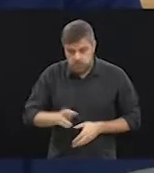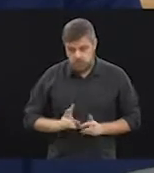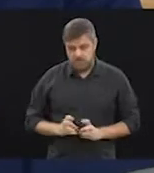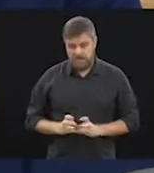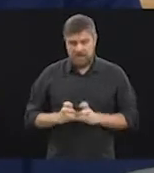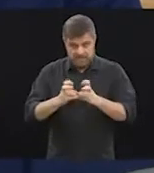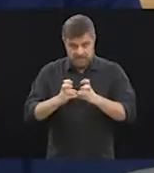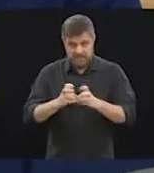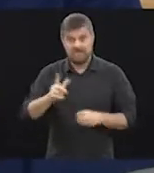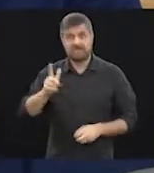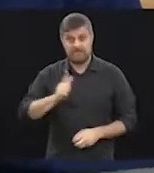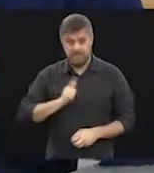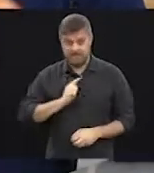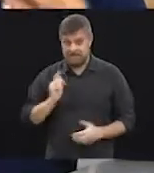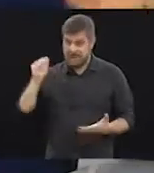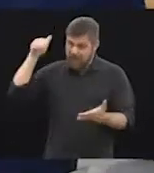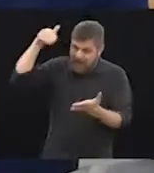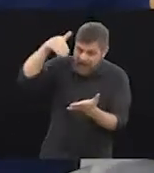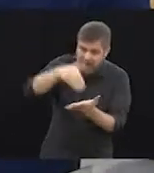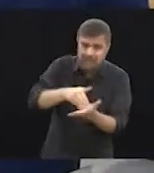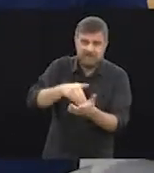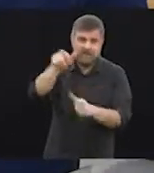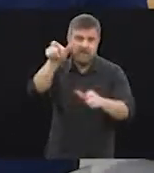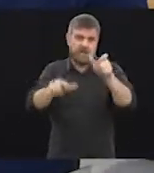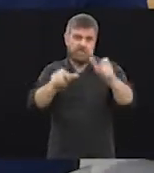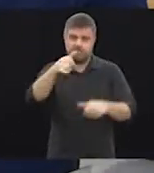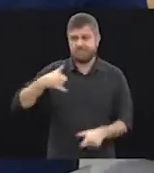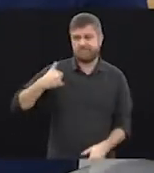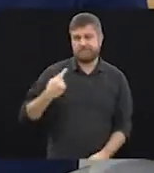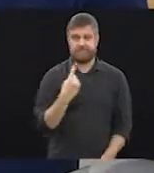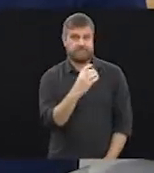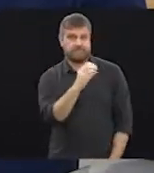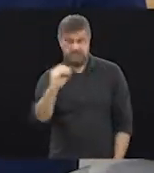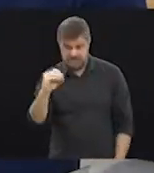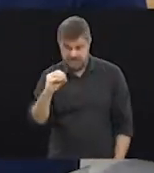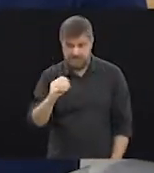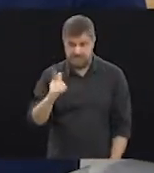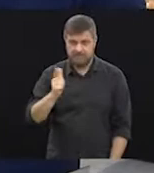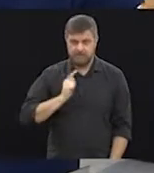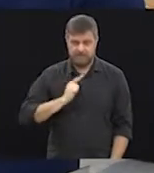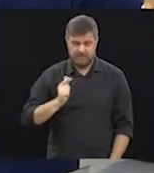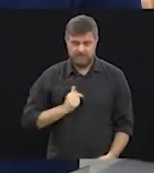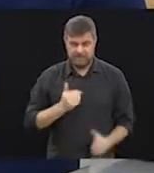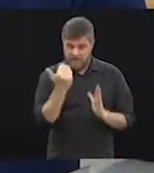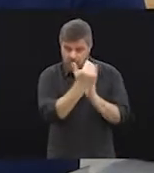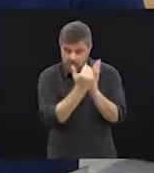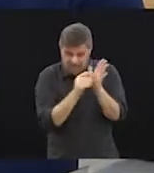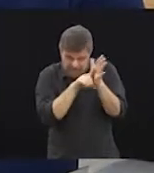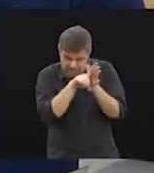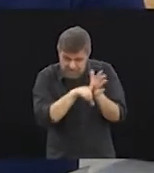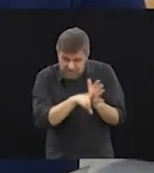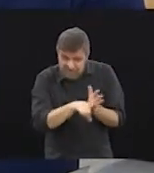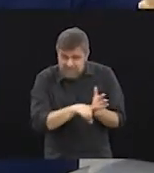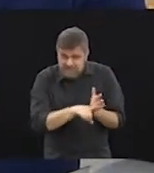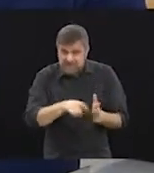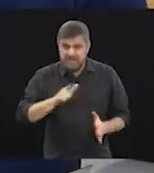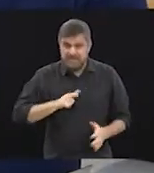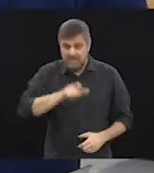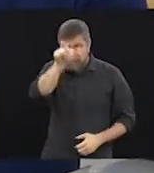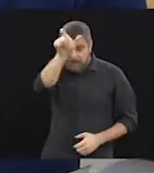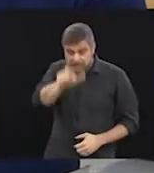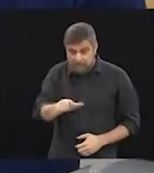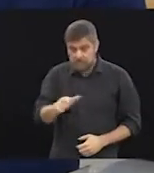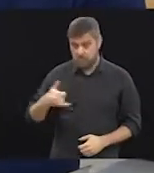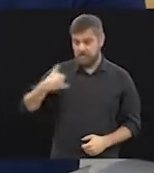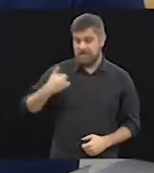são os tumores teratogênicos, até pessoas com 100 anos. Hoje existem programas de pesquisa que incluem